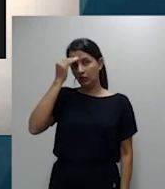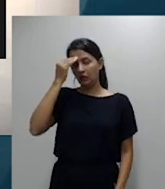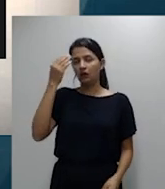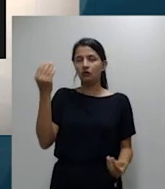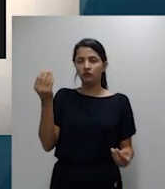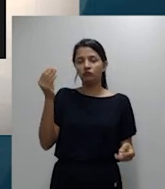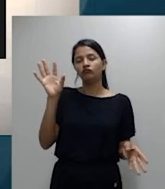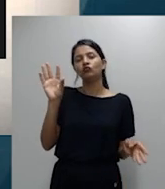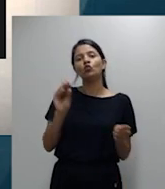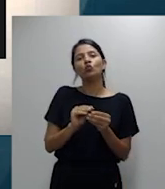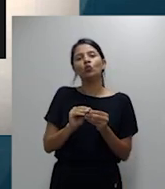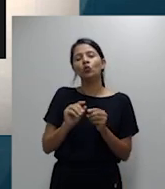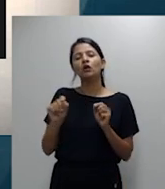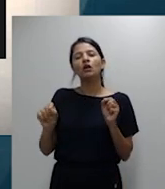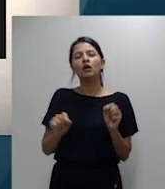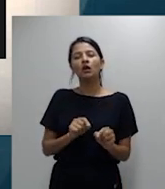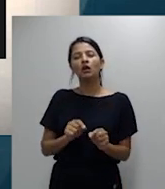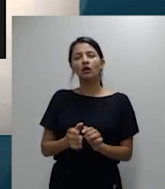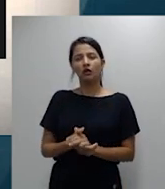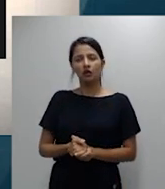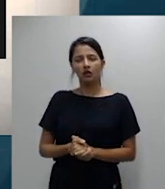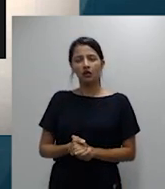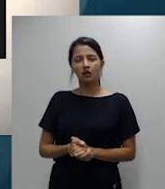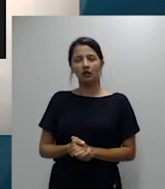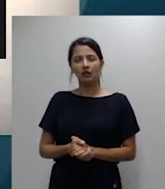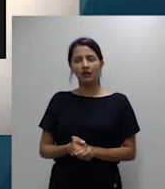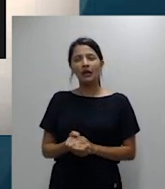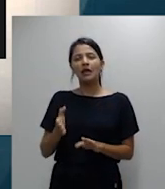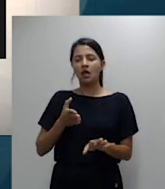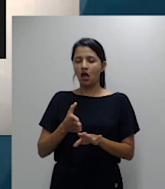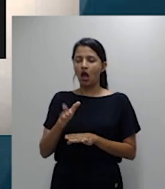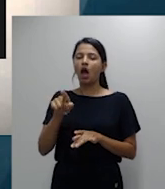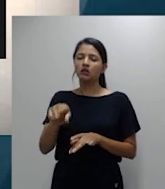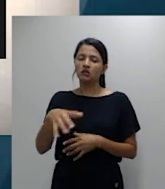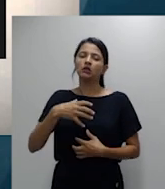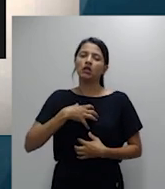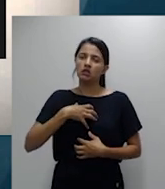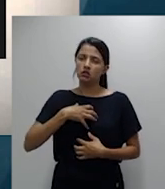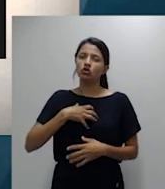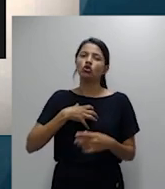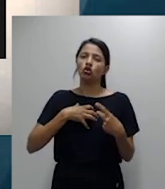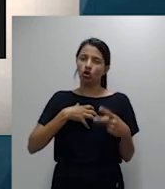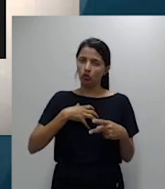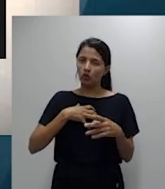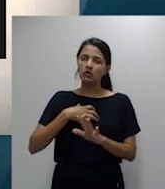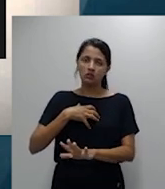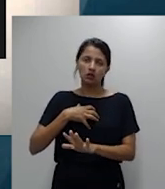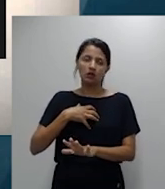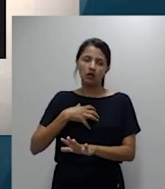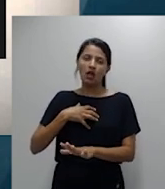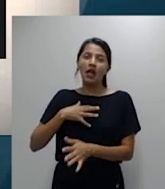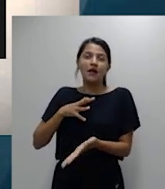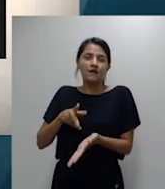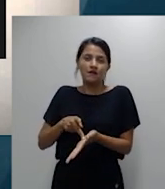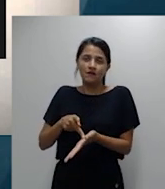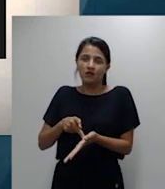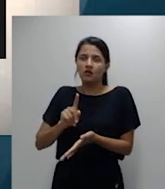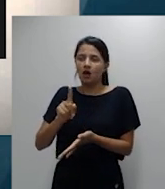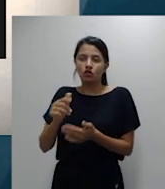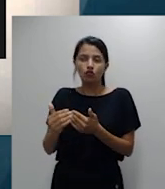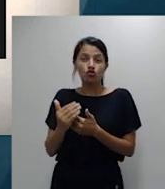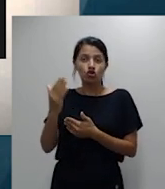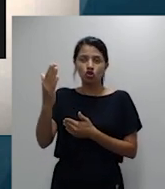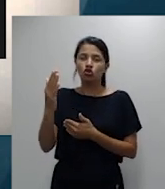compra É nesse sentido que está em verdade não diante de uma